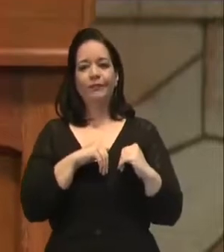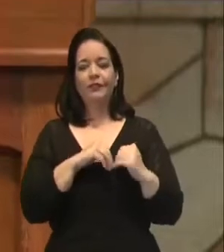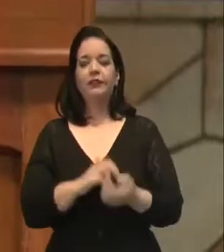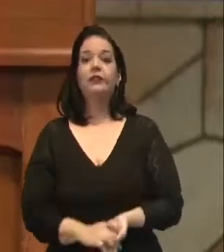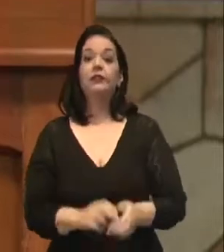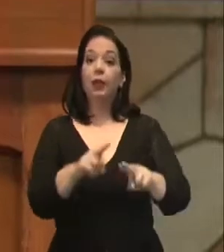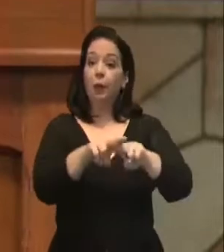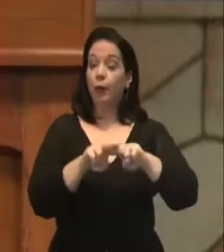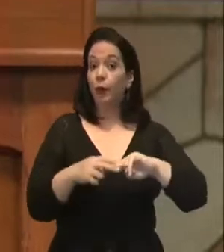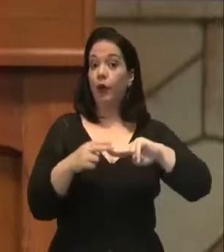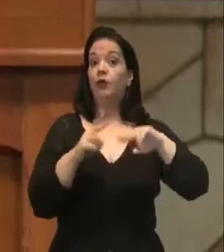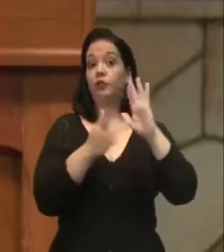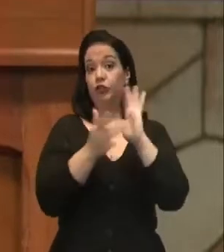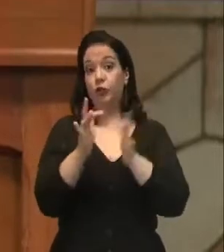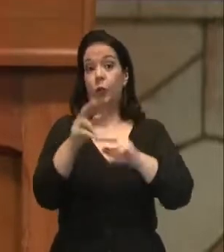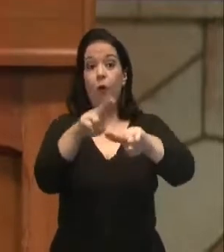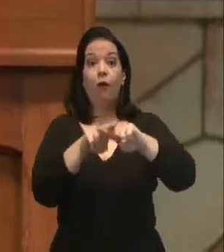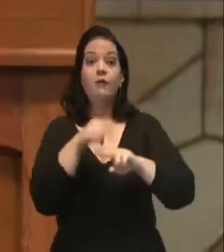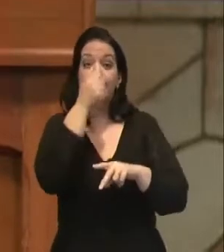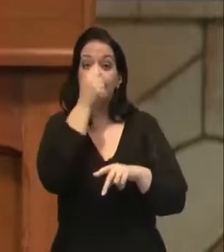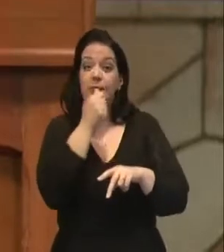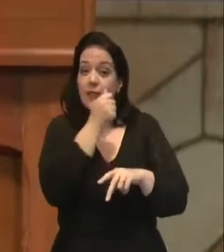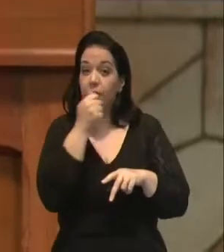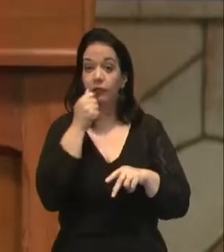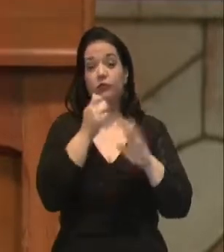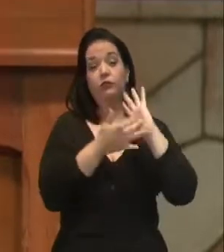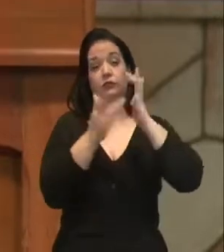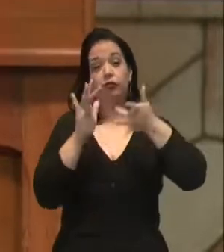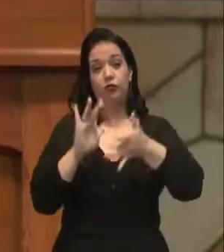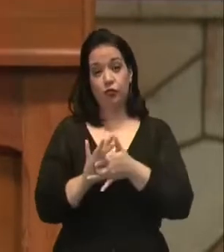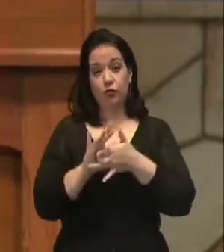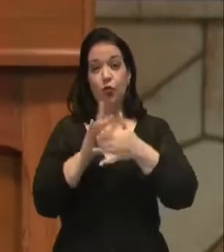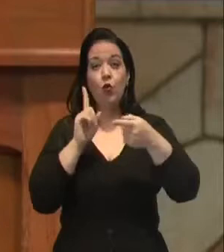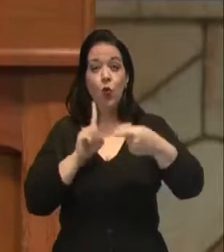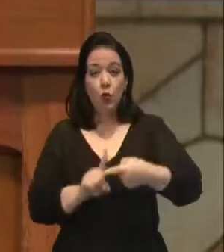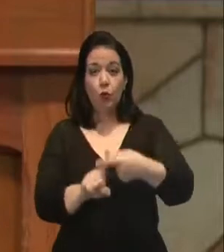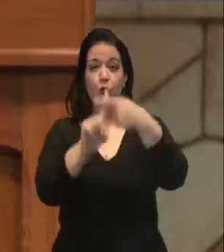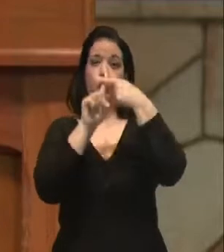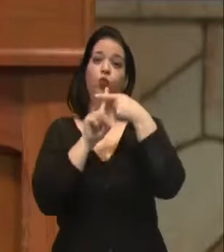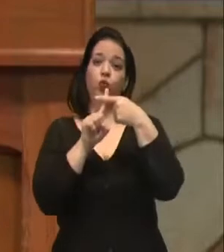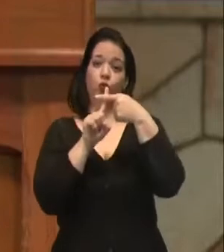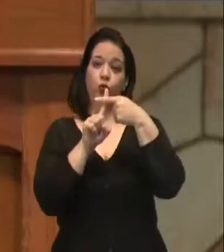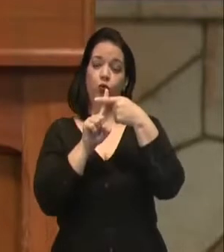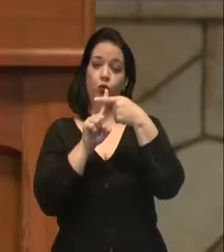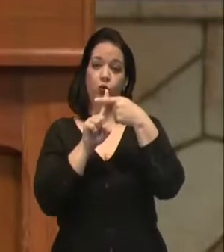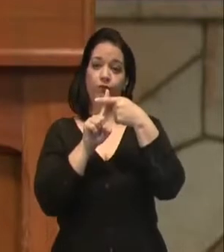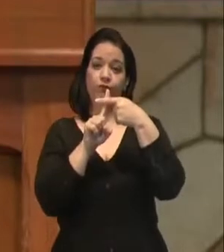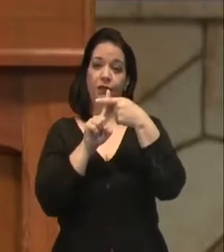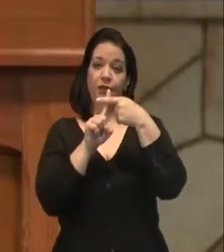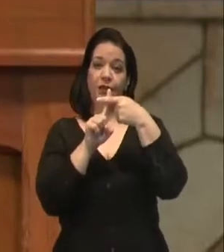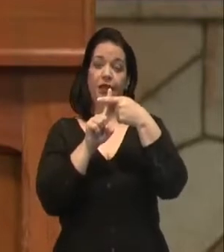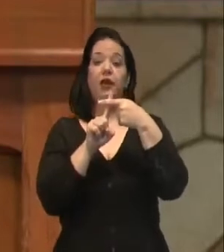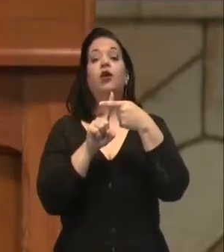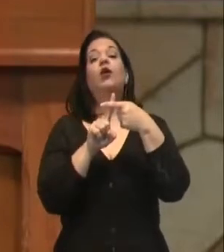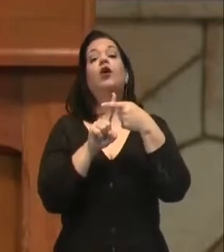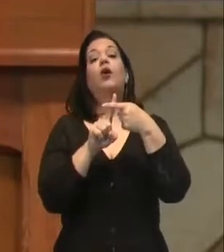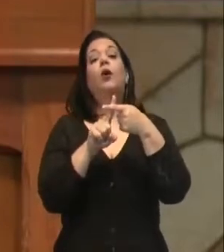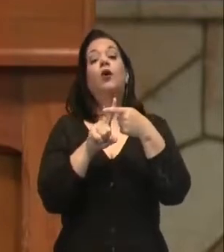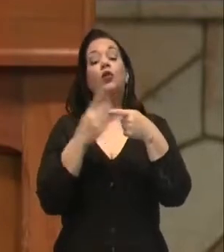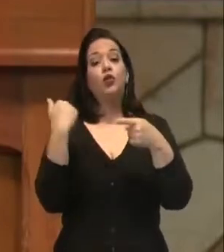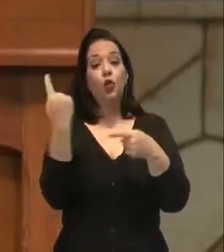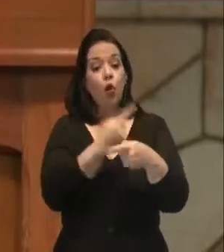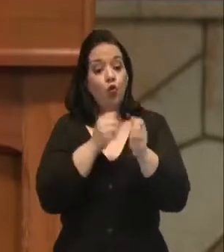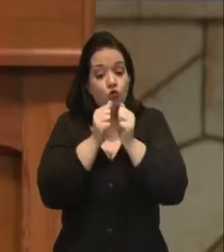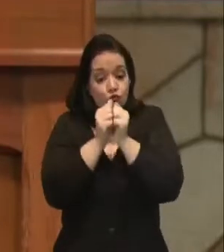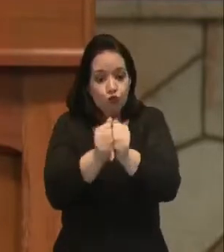causa do que Ele fez e por estarmos posicionalmente em Cristo, tudo em nós